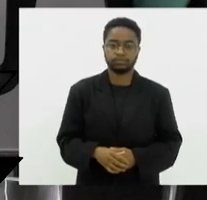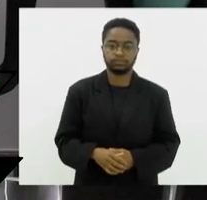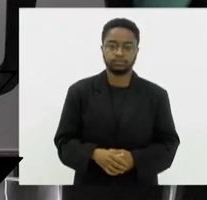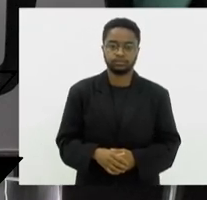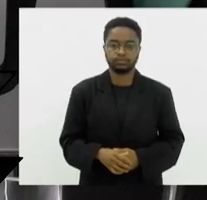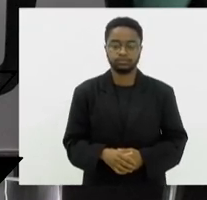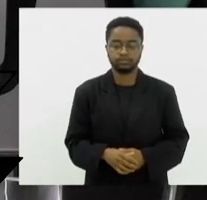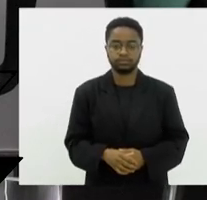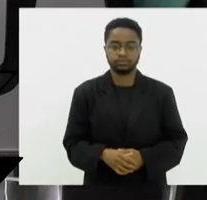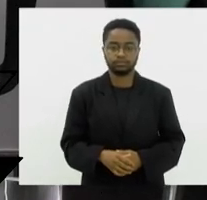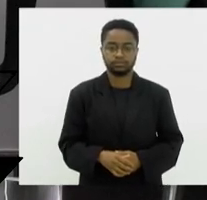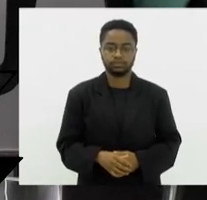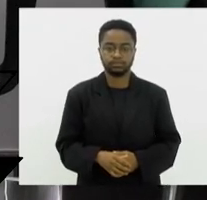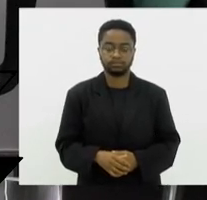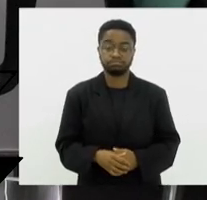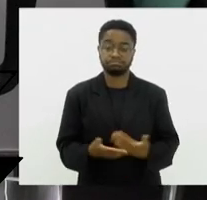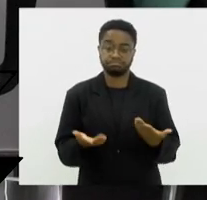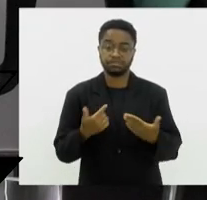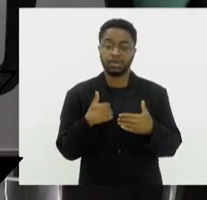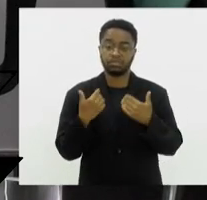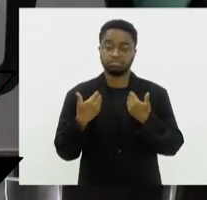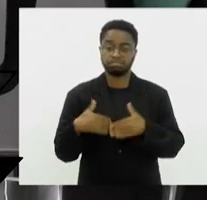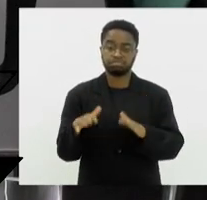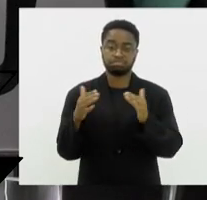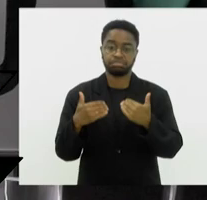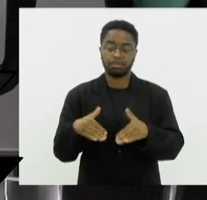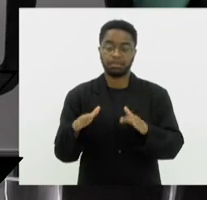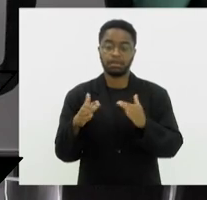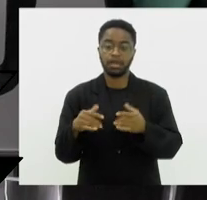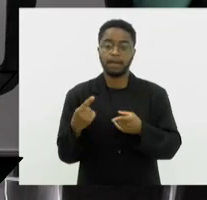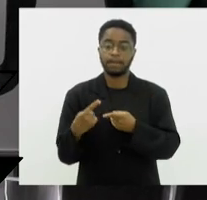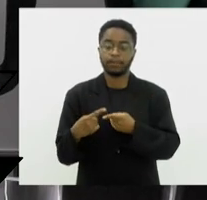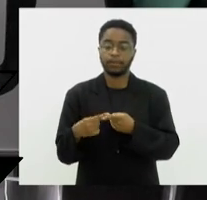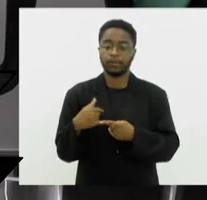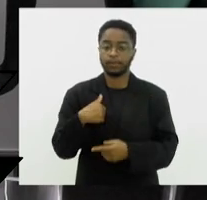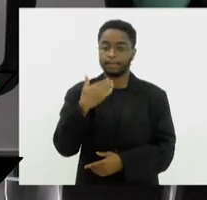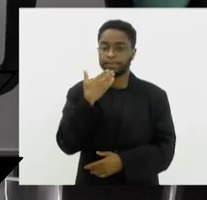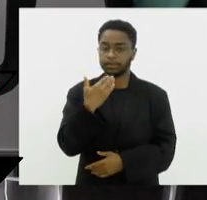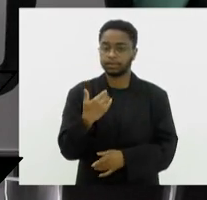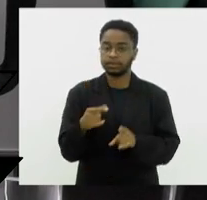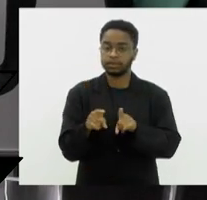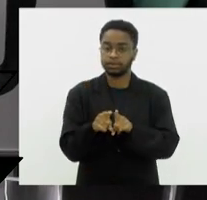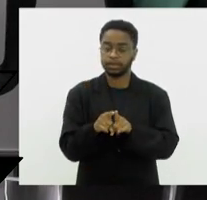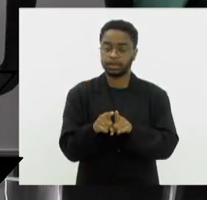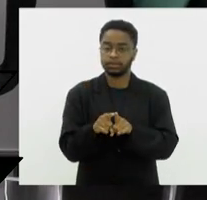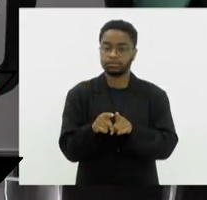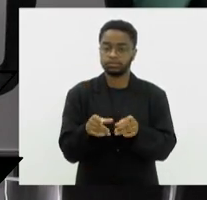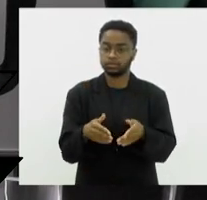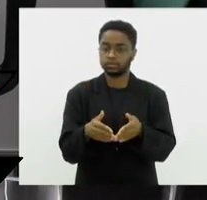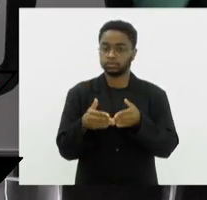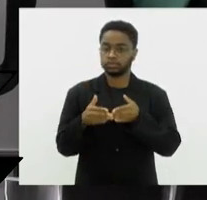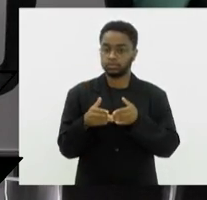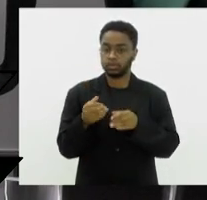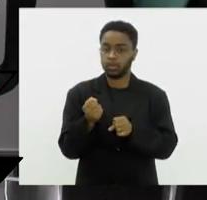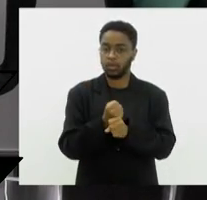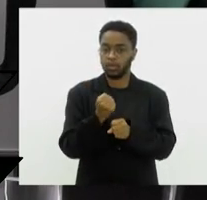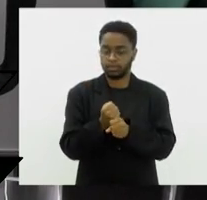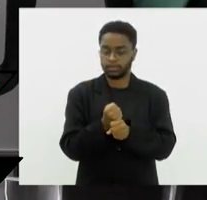Fui empurrado com a barriga, porque eu também pedi que fizesse a suspensão dessas